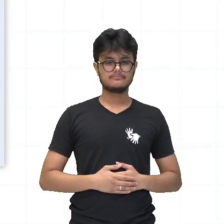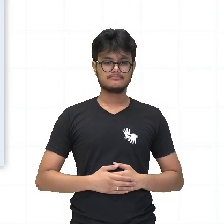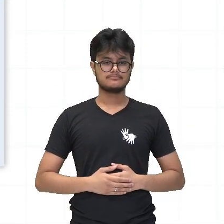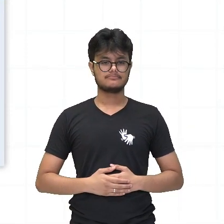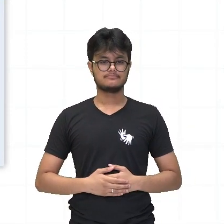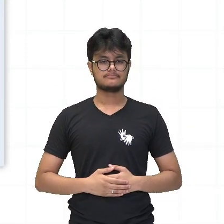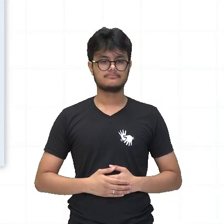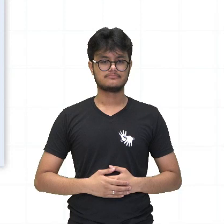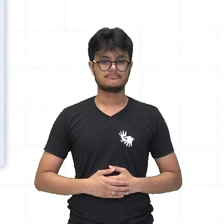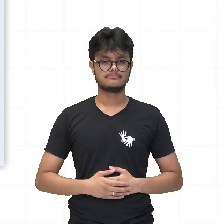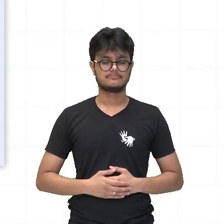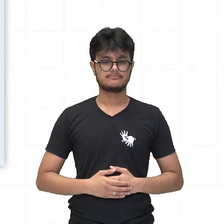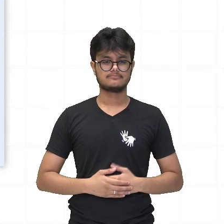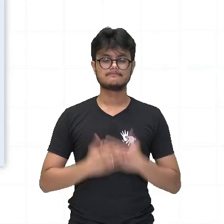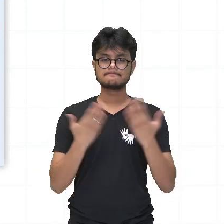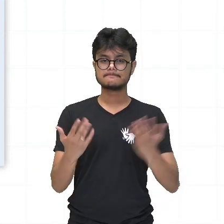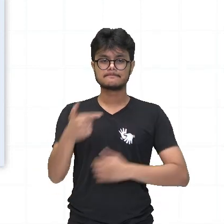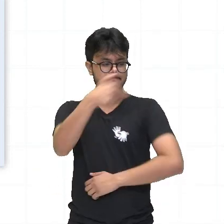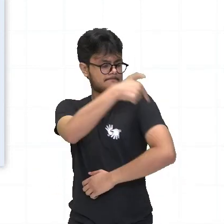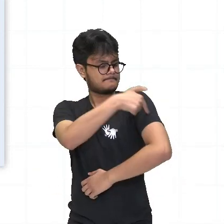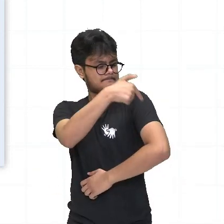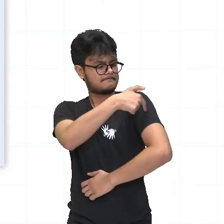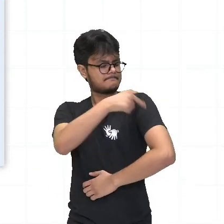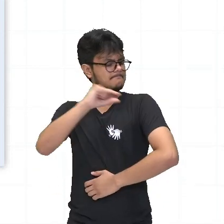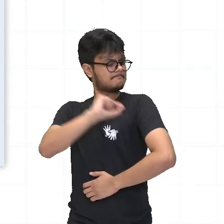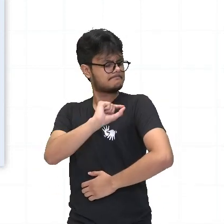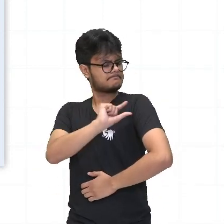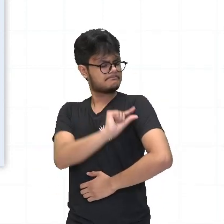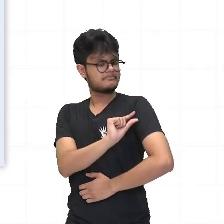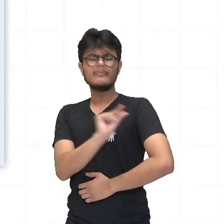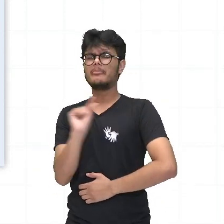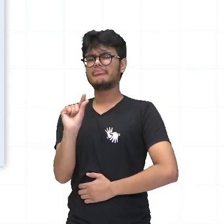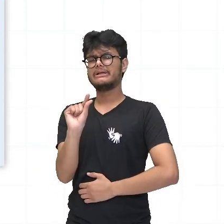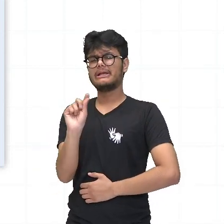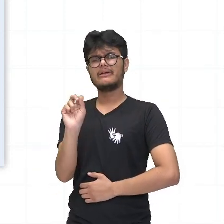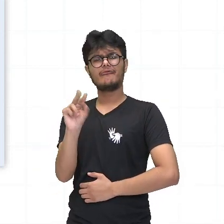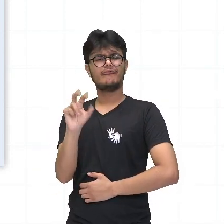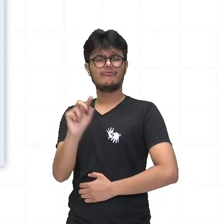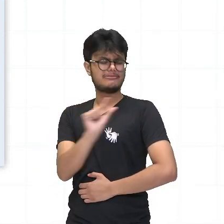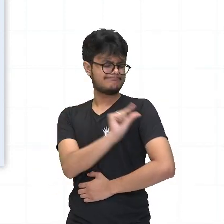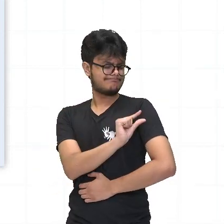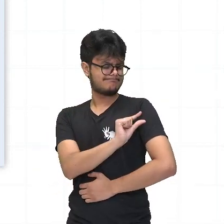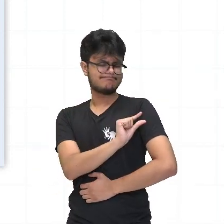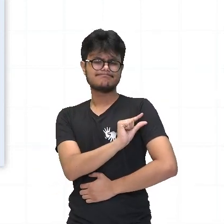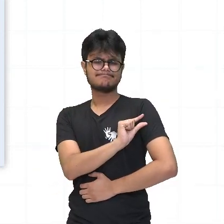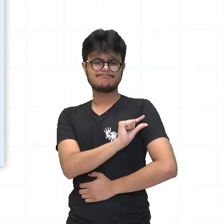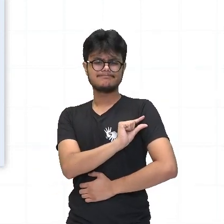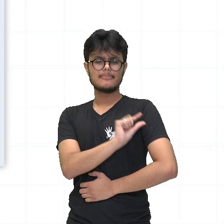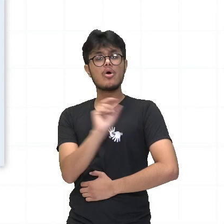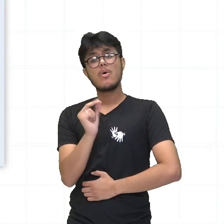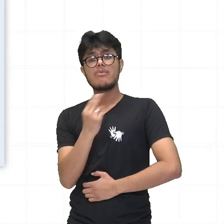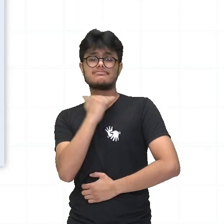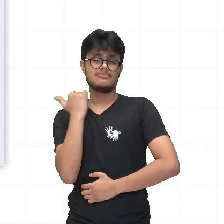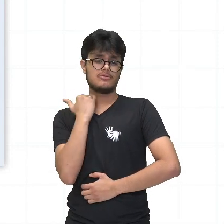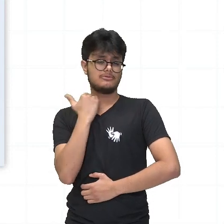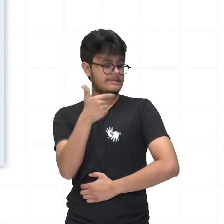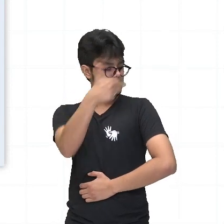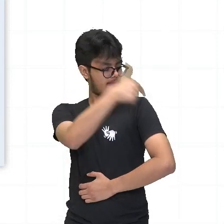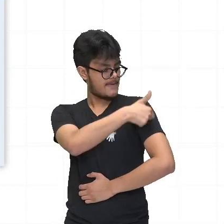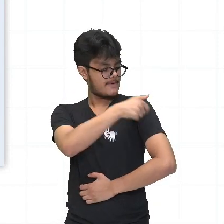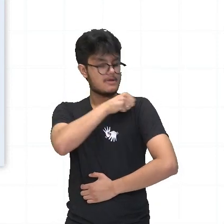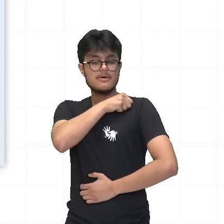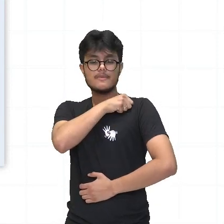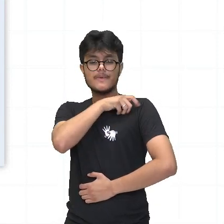versão bastante enfraquecida ou totalmente inativada do agente causador da doença é injetada no